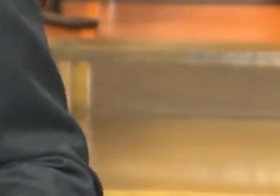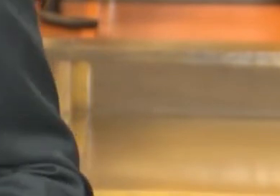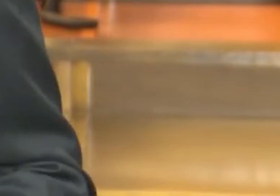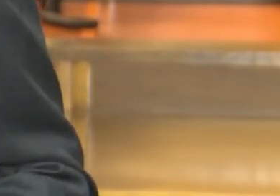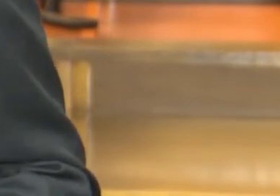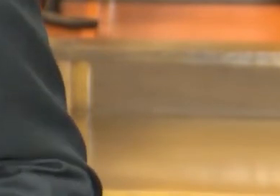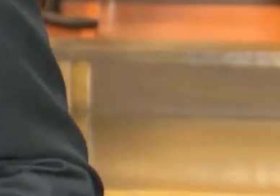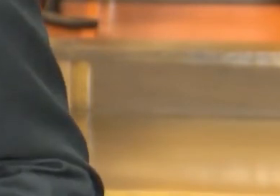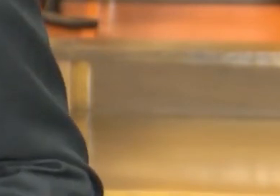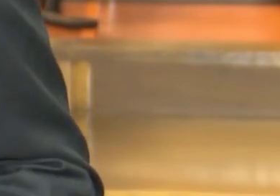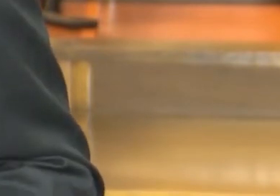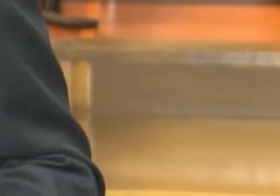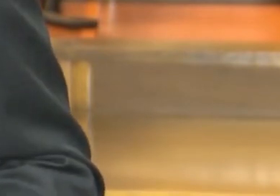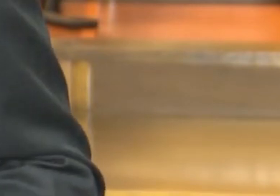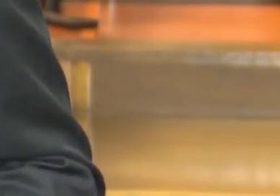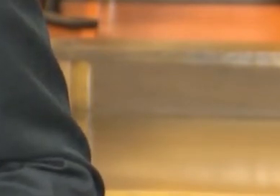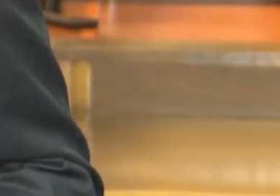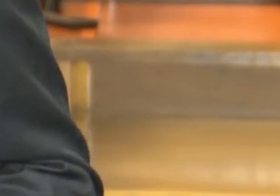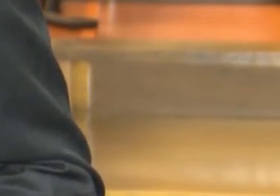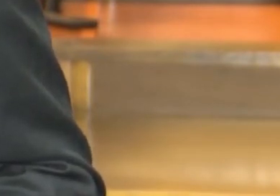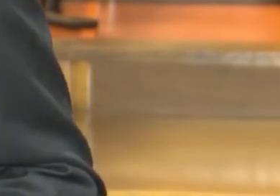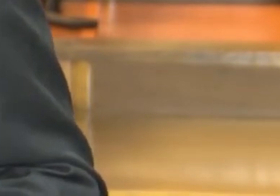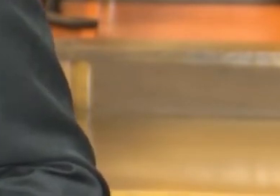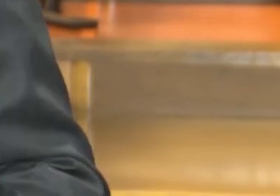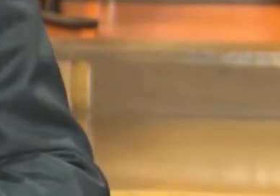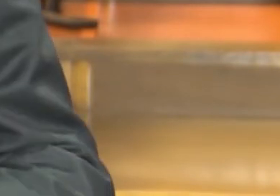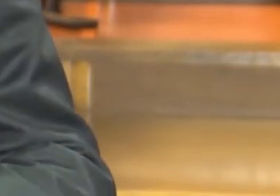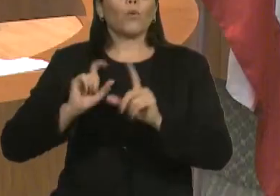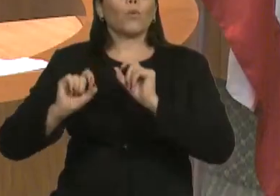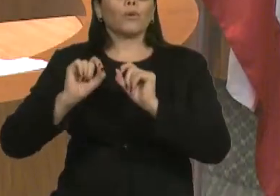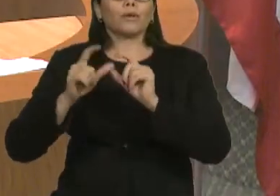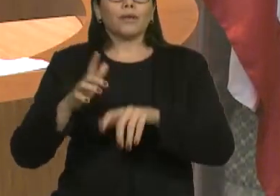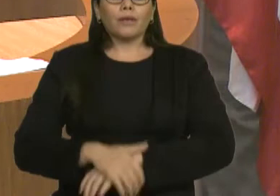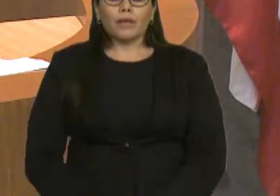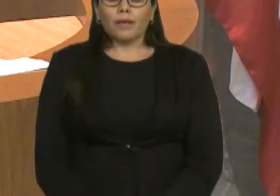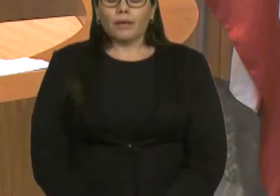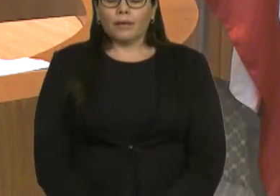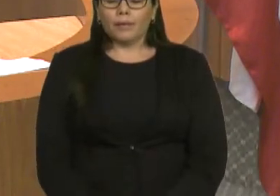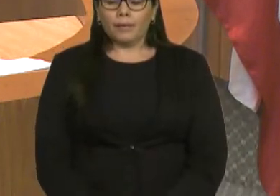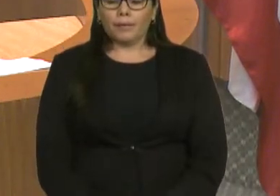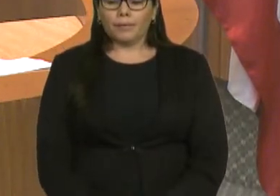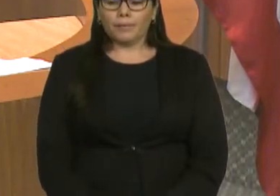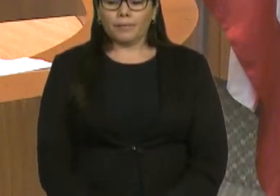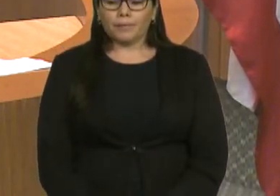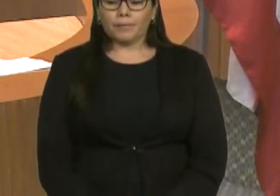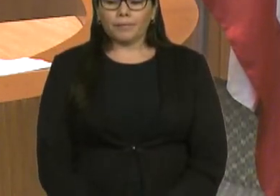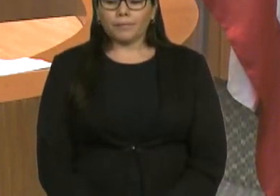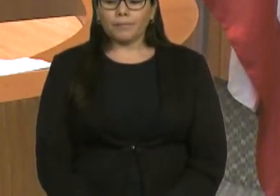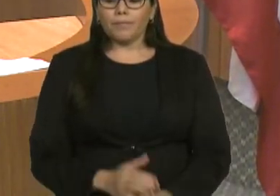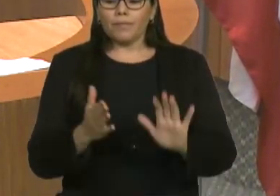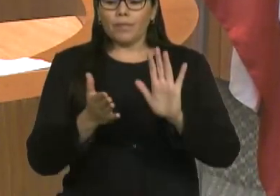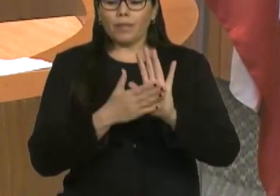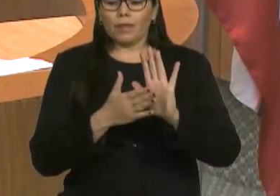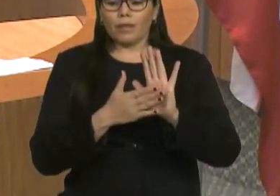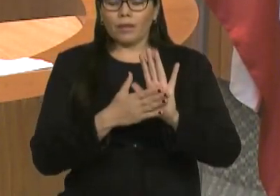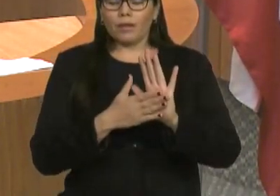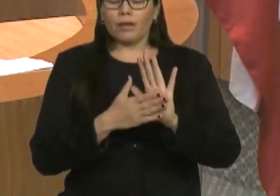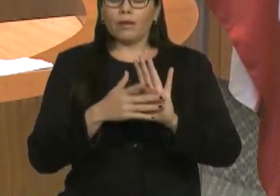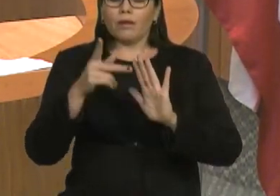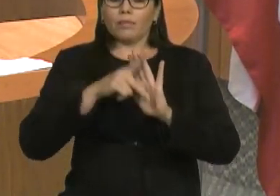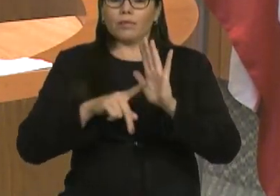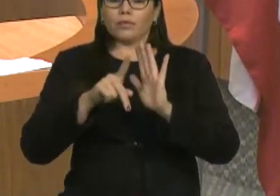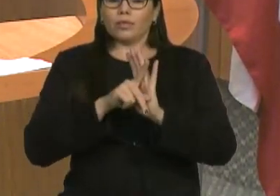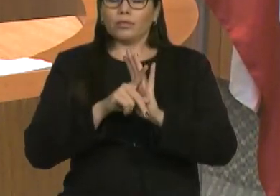pedido de vistas feito pela deputada Mical Damasceno. Olha, o deputado Vinícius Louro parabenizou a Câmara